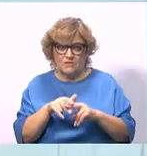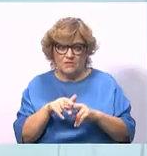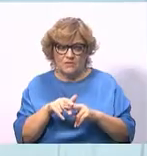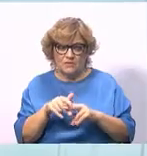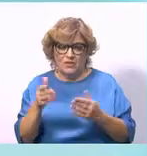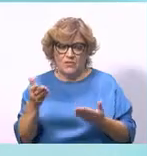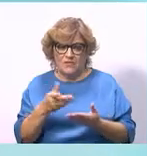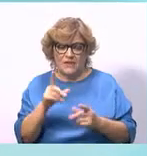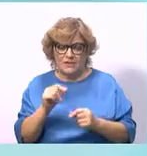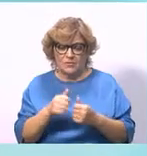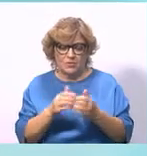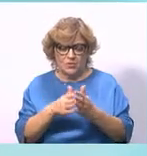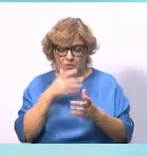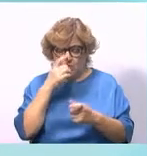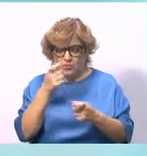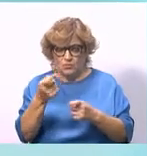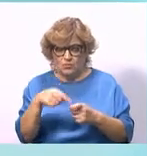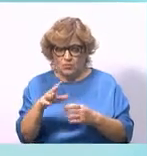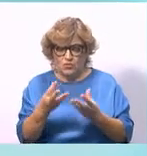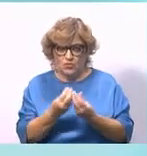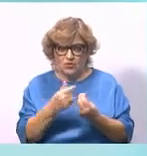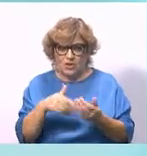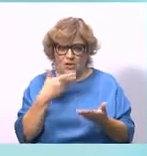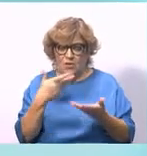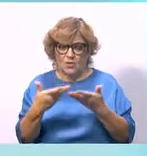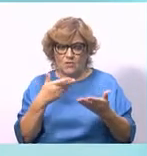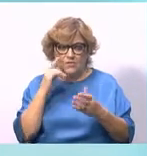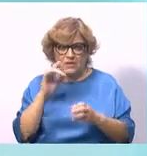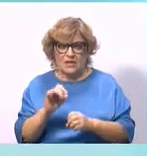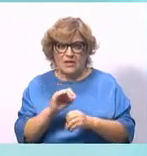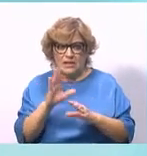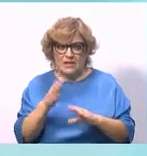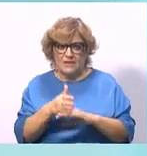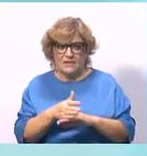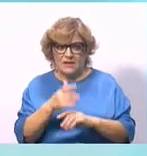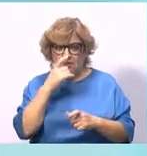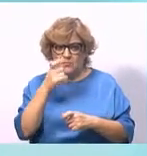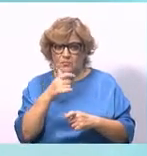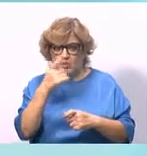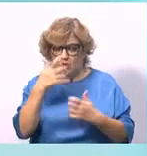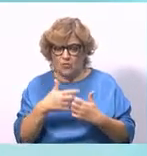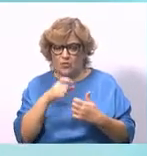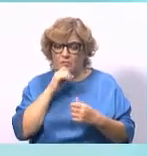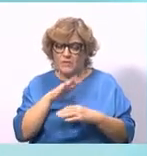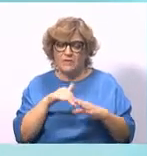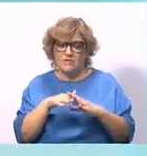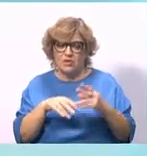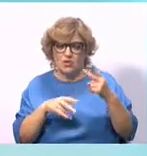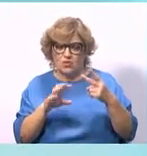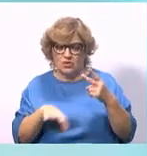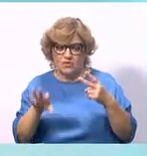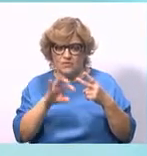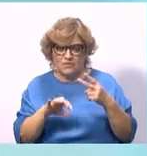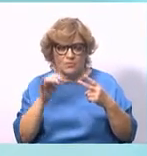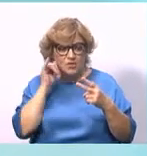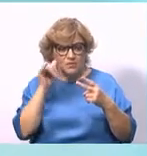E convidar também todos os nossos telespectadores a juntarem-se a esta conversa e esclarecerem aqui em direto as suas dúvidas. E podem fazê-lo de duas formas, através